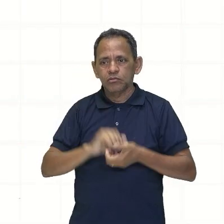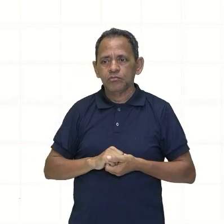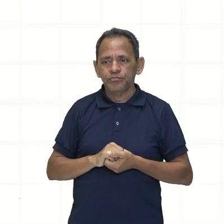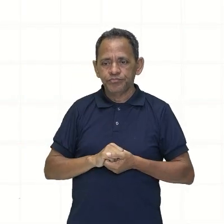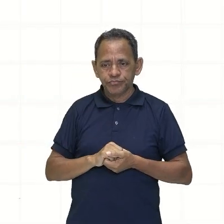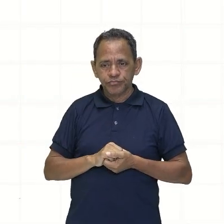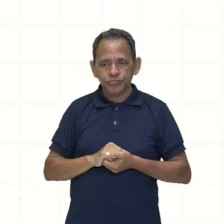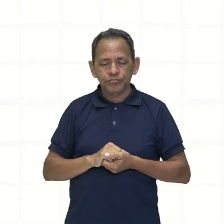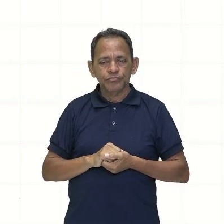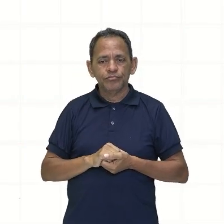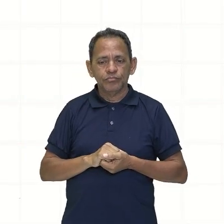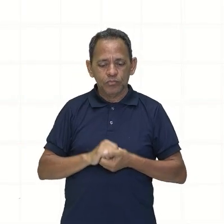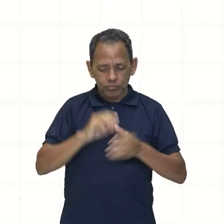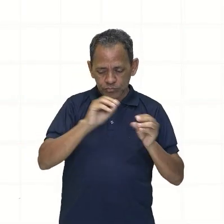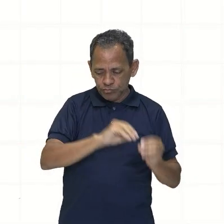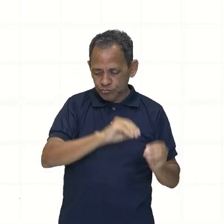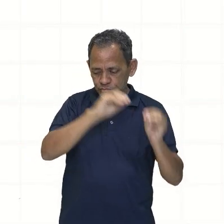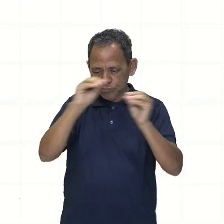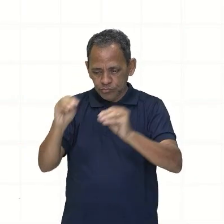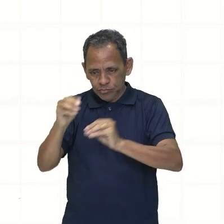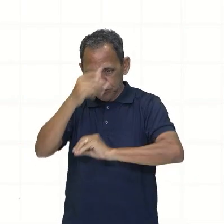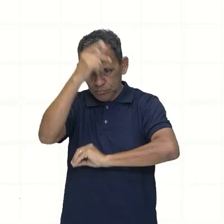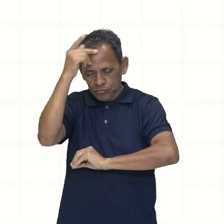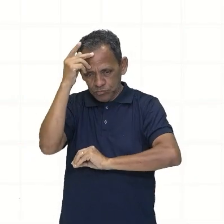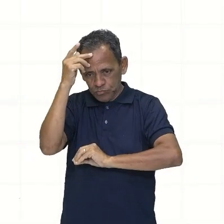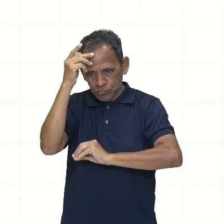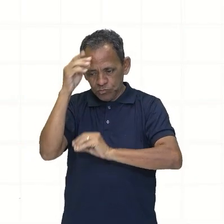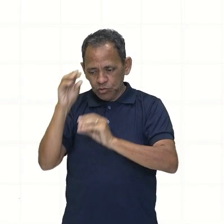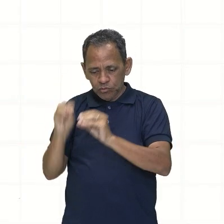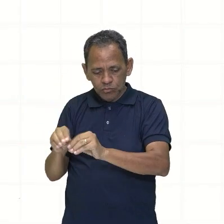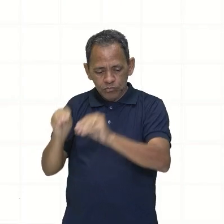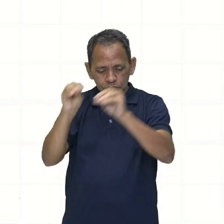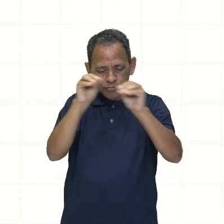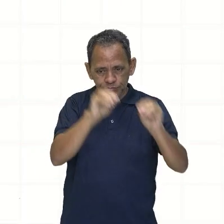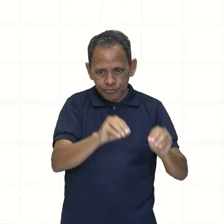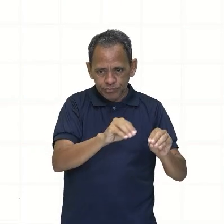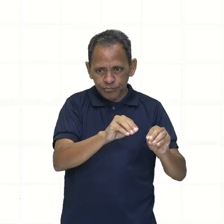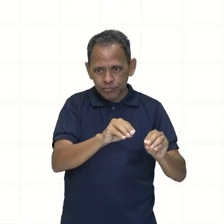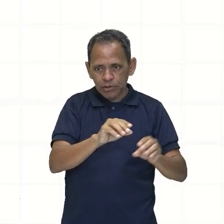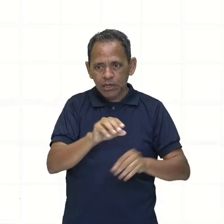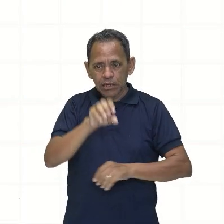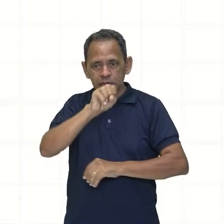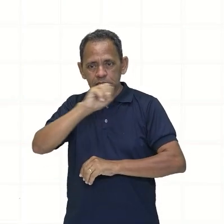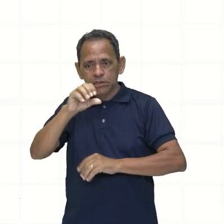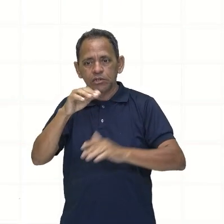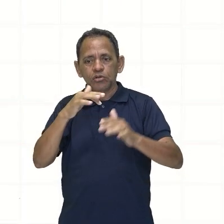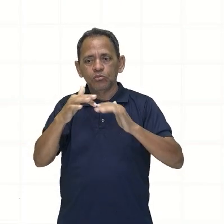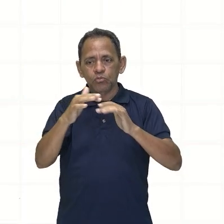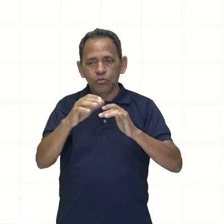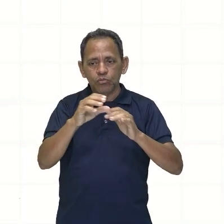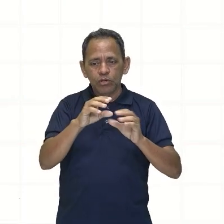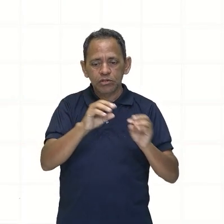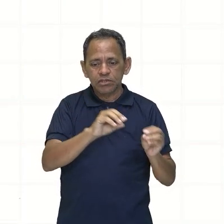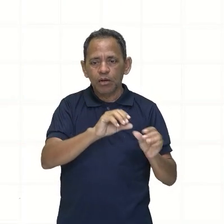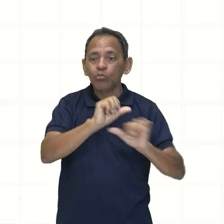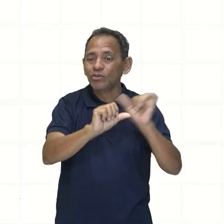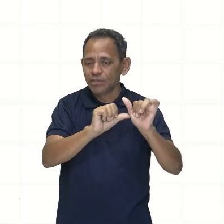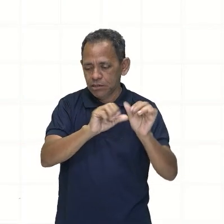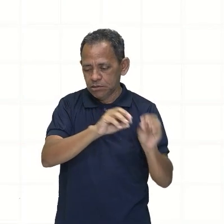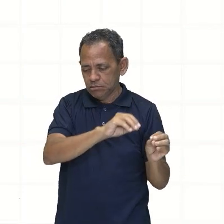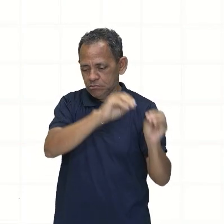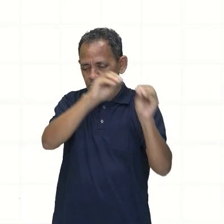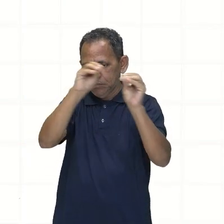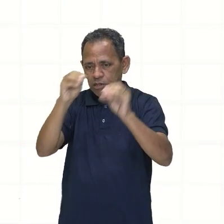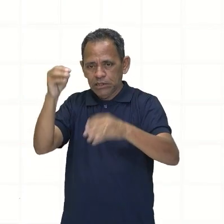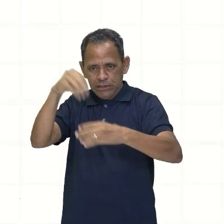deslocamento de um indivíduo de um lugar para o outro. Se esse movimento ele ocorre dentro de um único país, eu vou